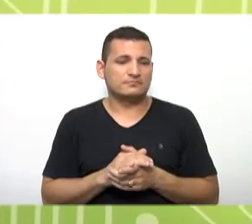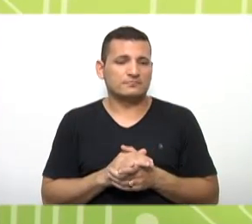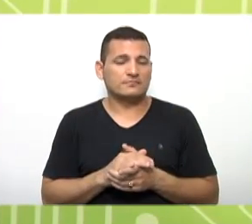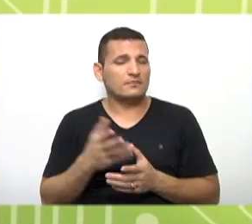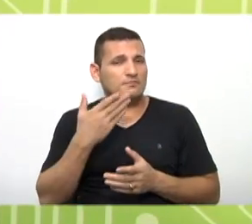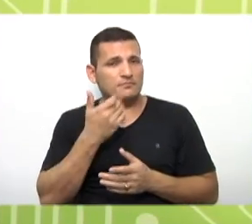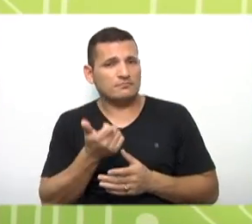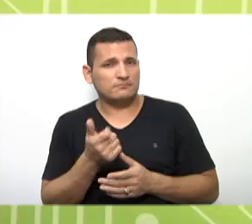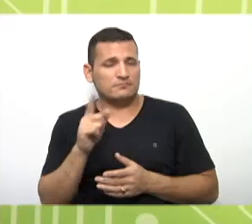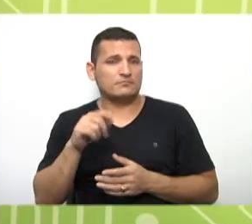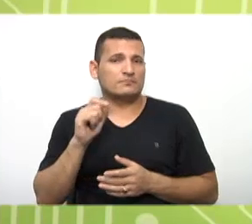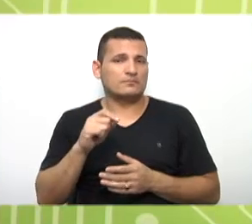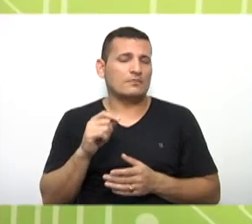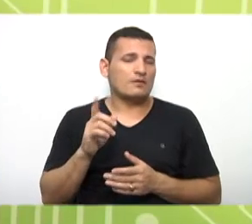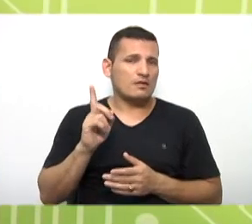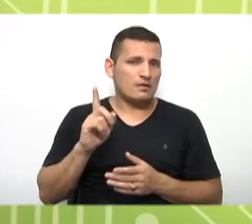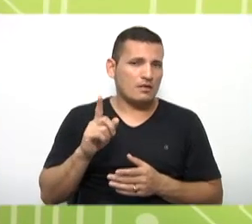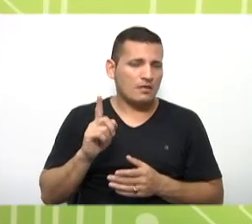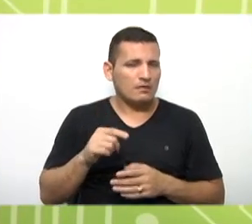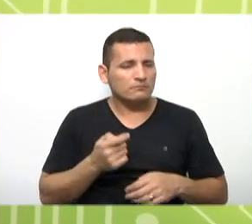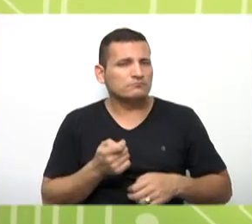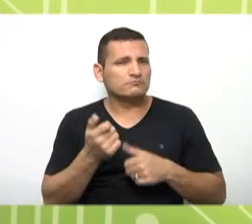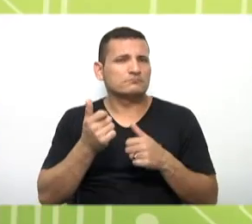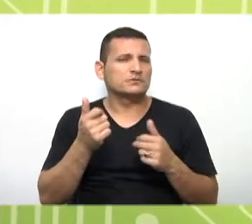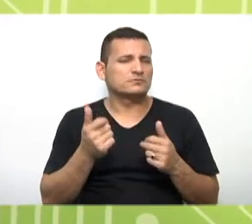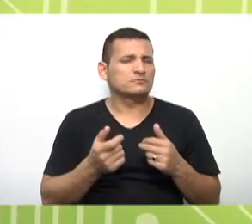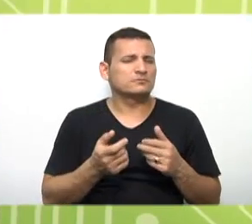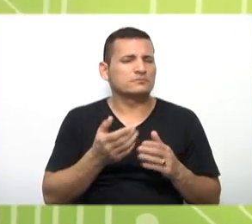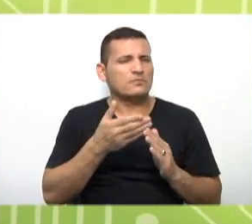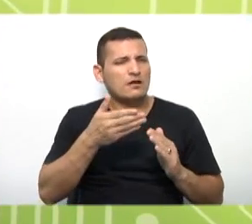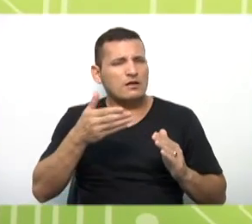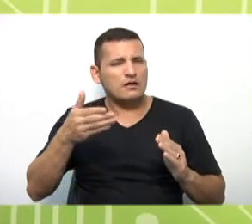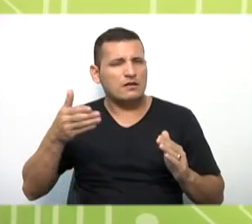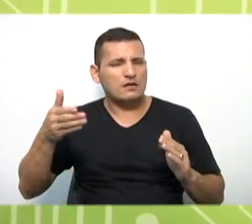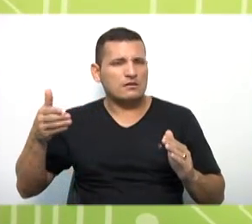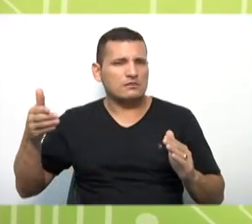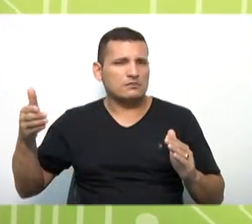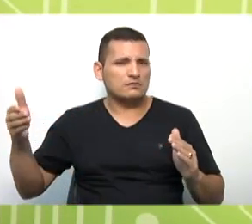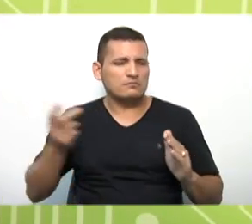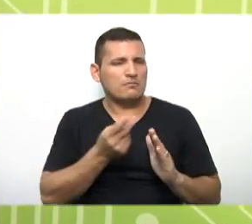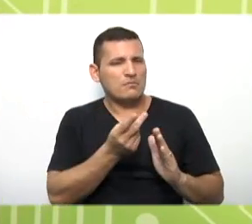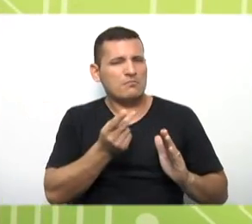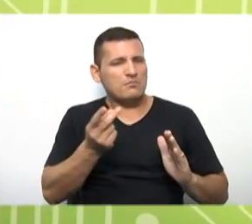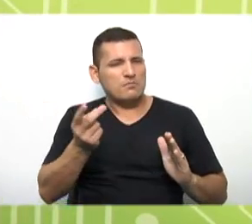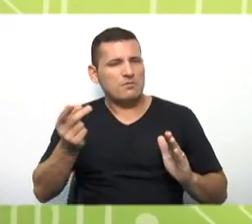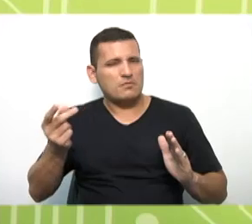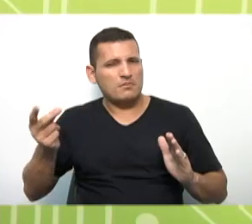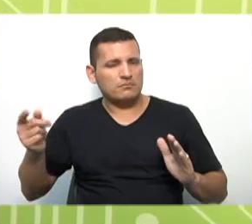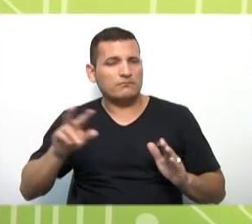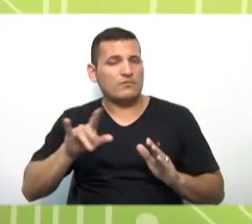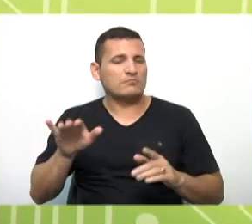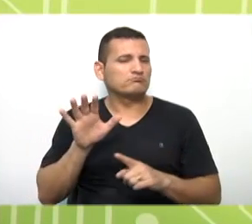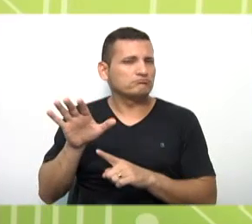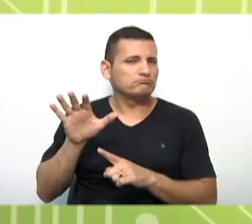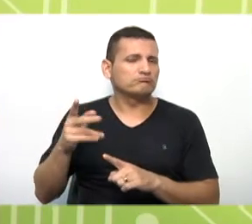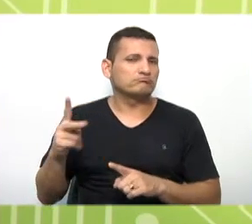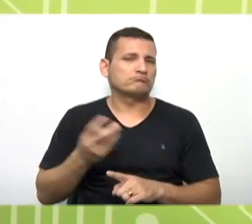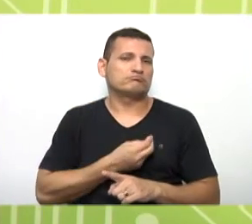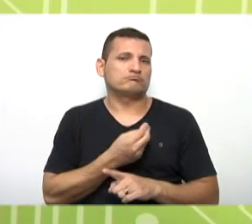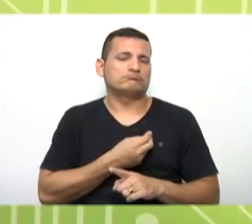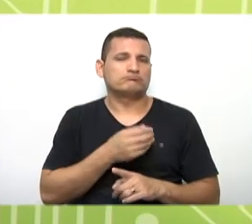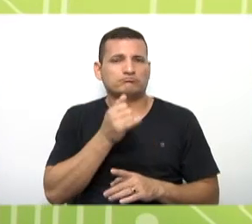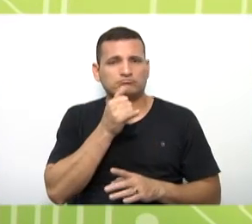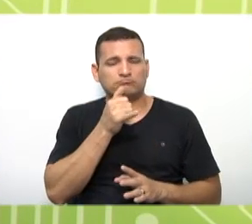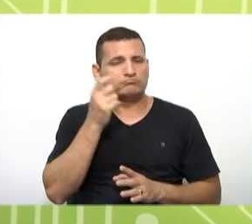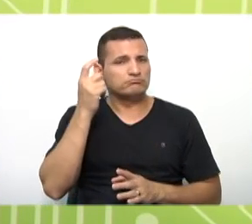é recompensas duradouras, que vão influenciar na vida, tanto pessoal quanto profissional, desses colaboradores. Por exemplo, a empresa pode pensar